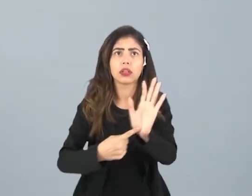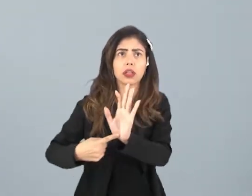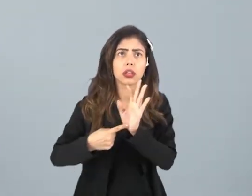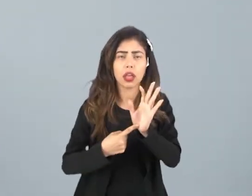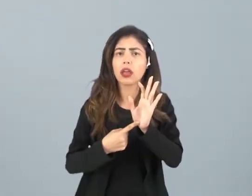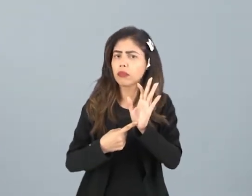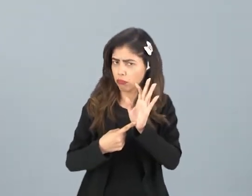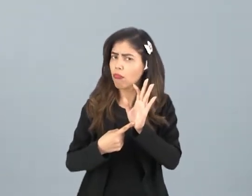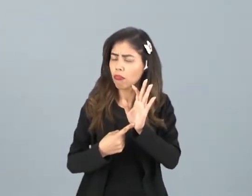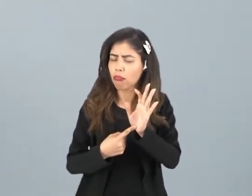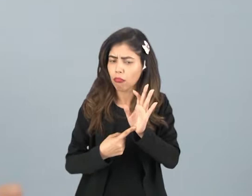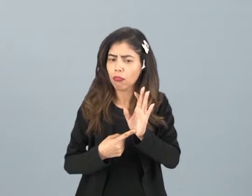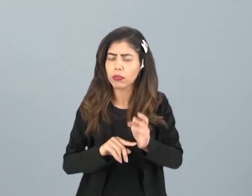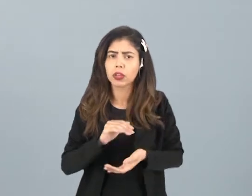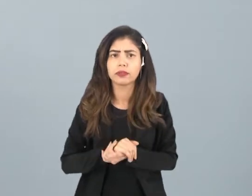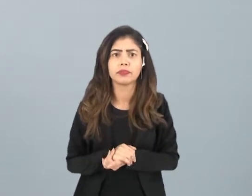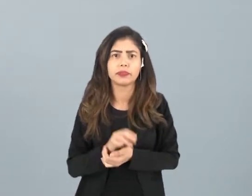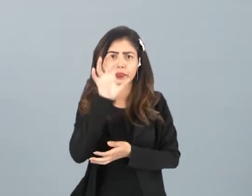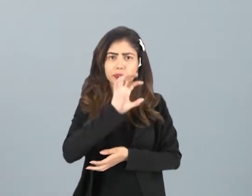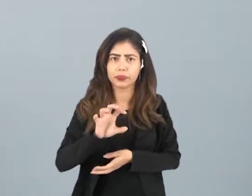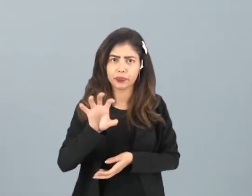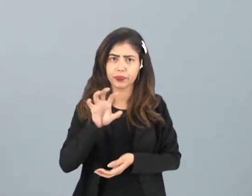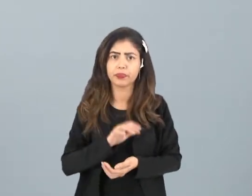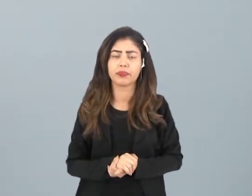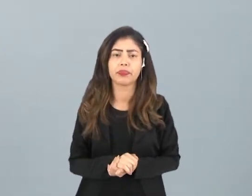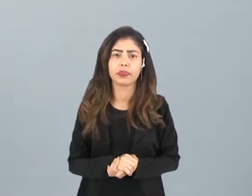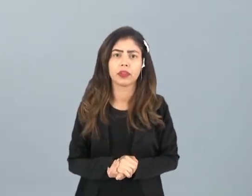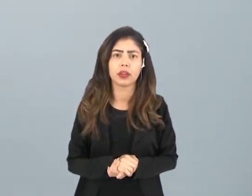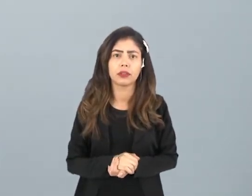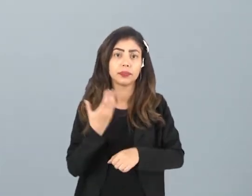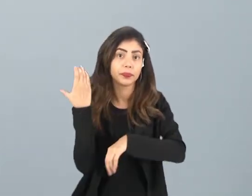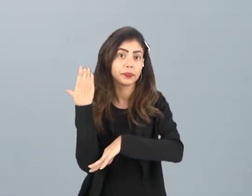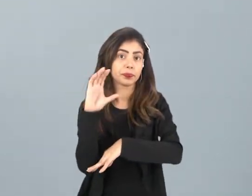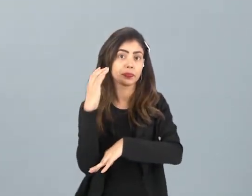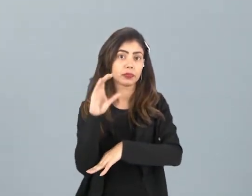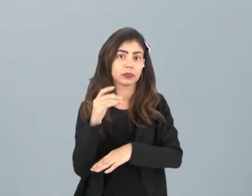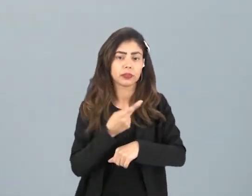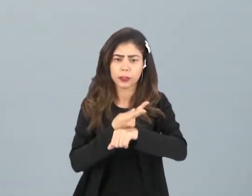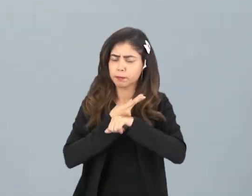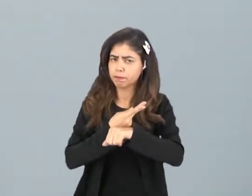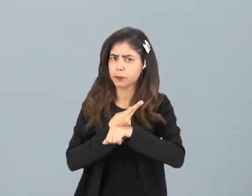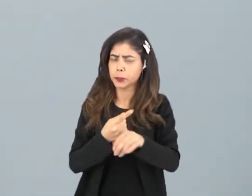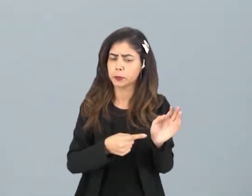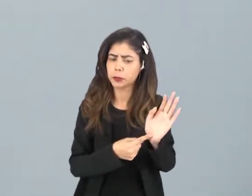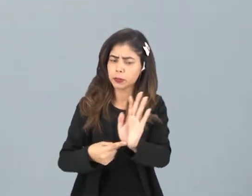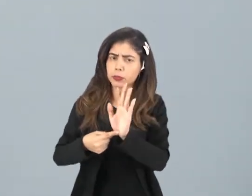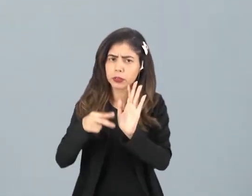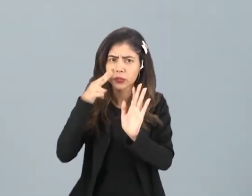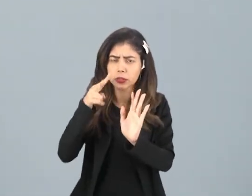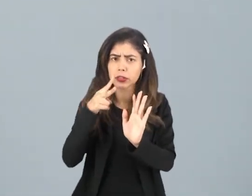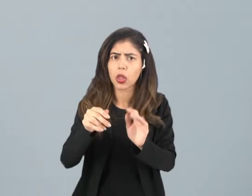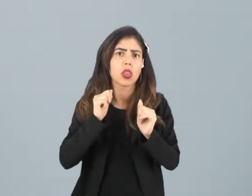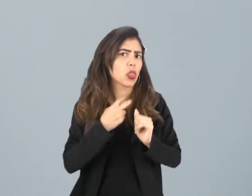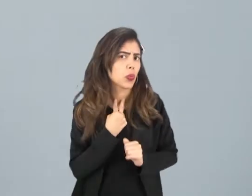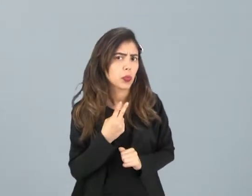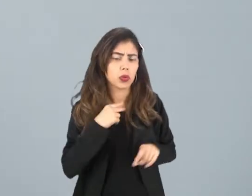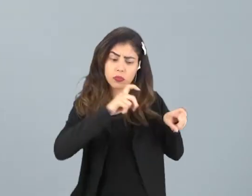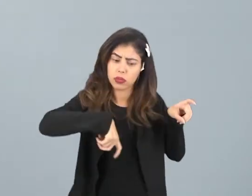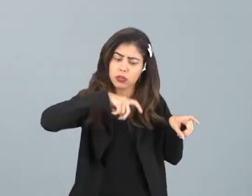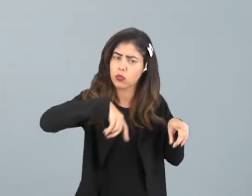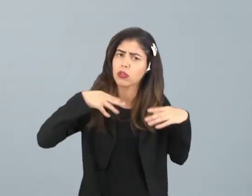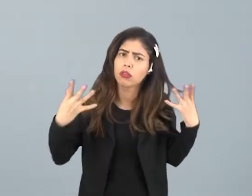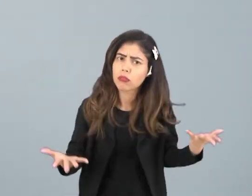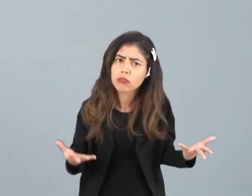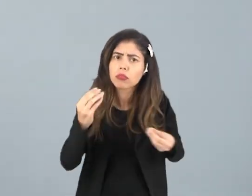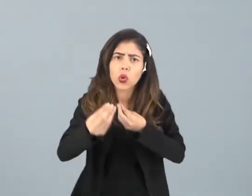se o solo, de certo modo, alguns dizem, os cientistas, que ele é pobre e não é adaptado para a agricultura, então como é